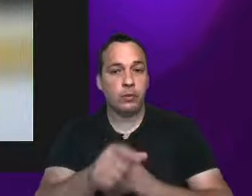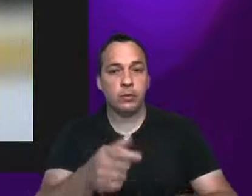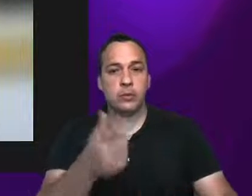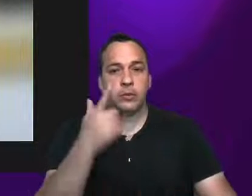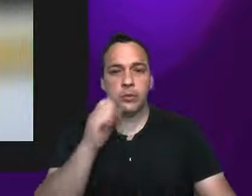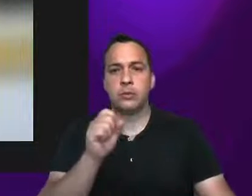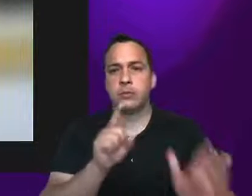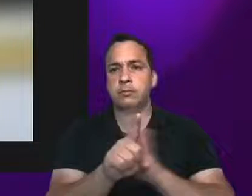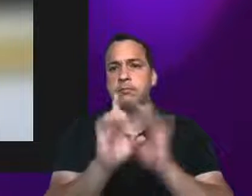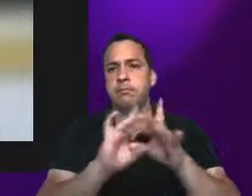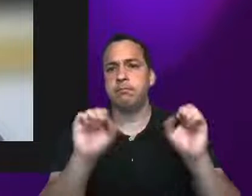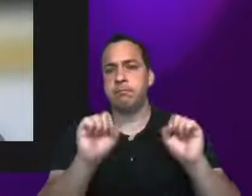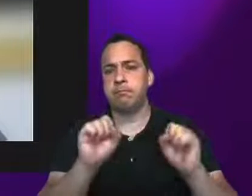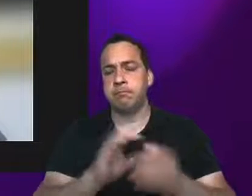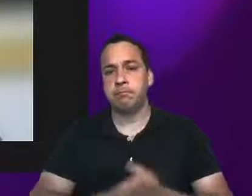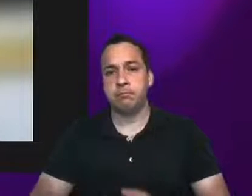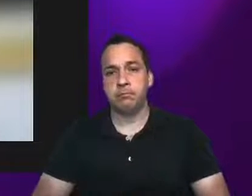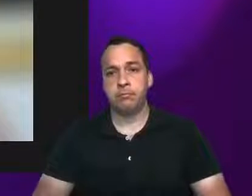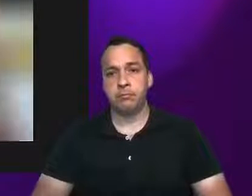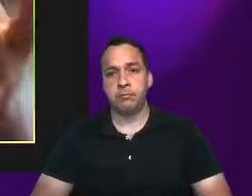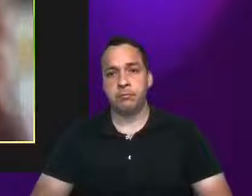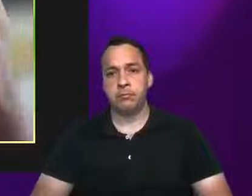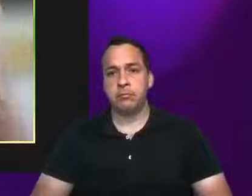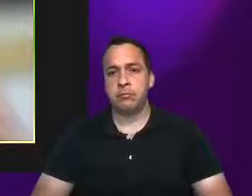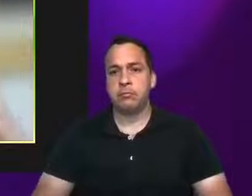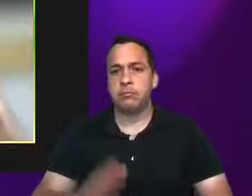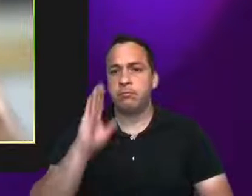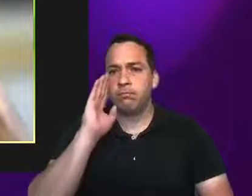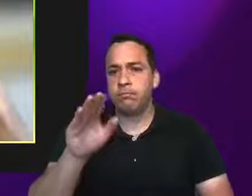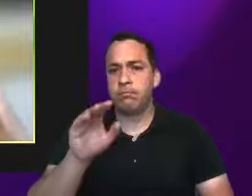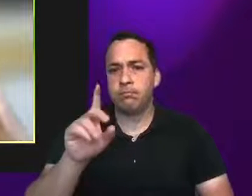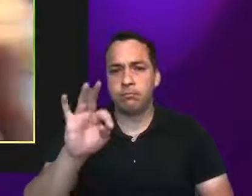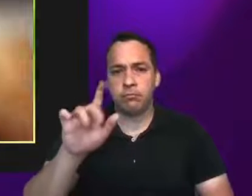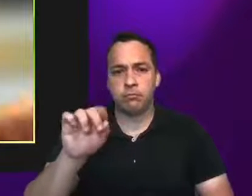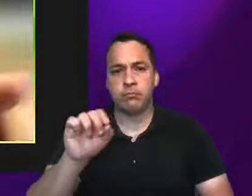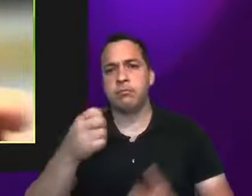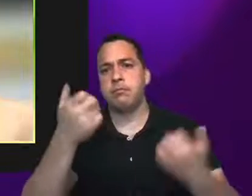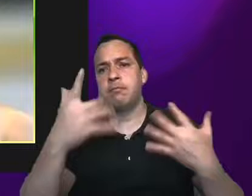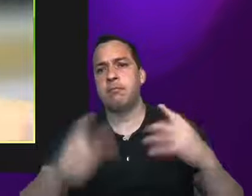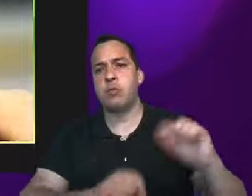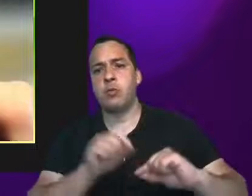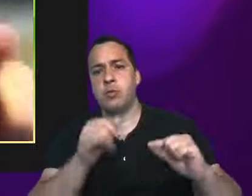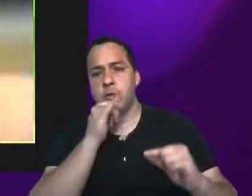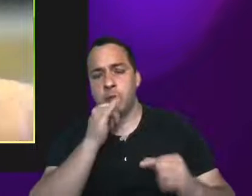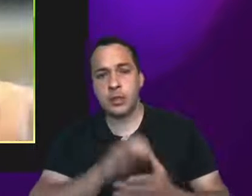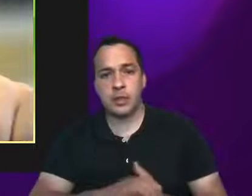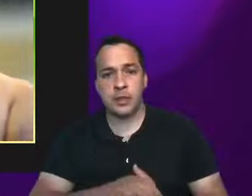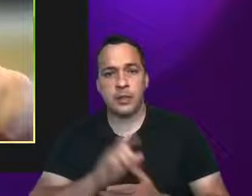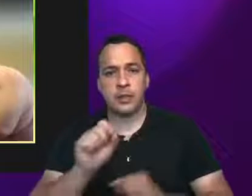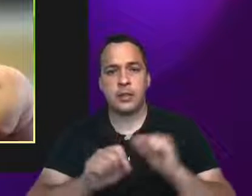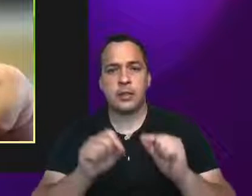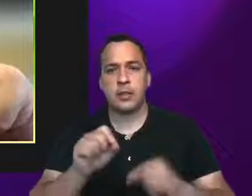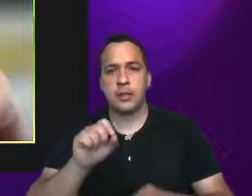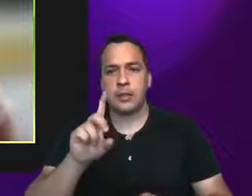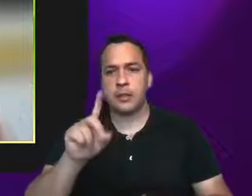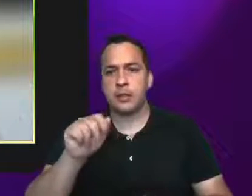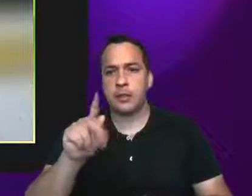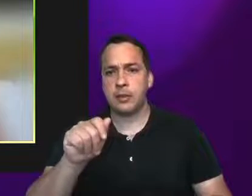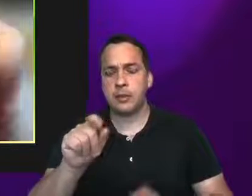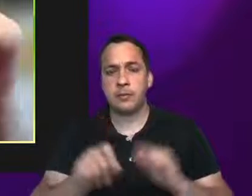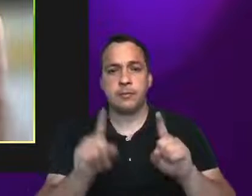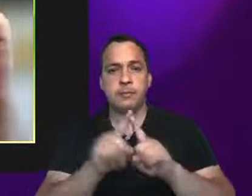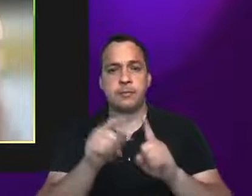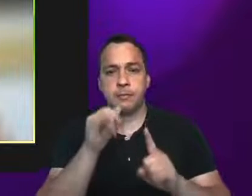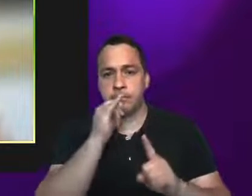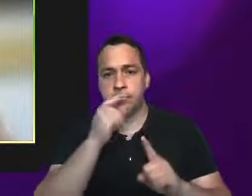Vontade. Fazer para o Tiago. Só queria lembrar o seguinte, DAPA, cetoacidose euglicêmica, né? A